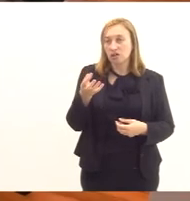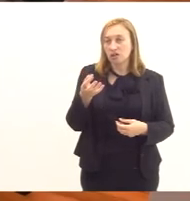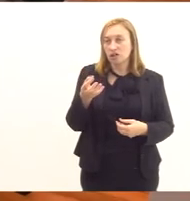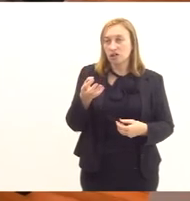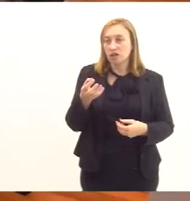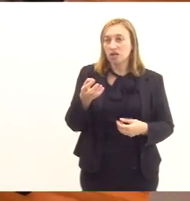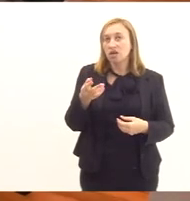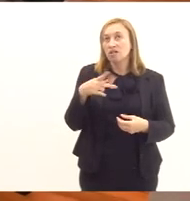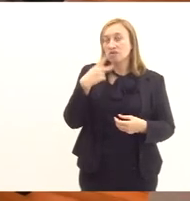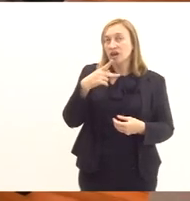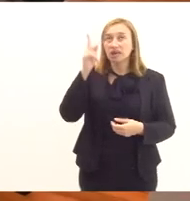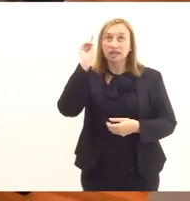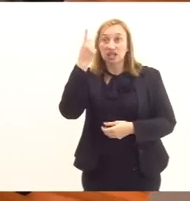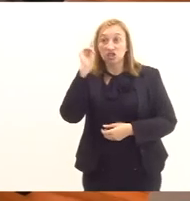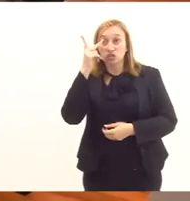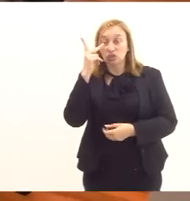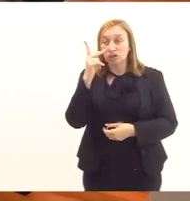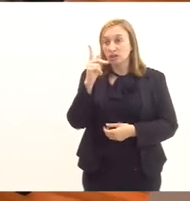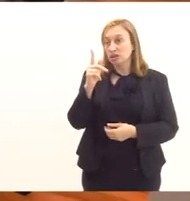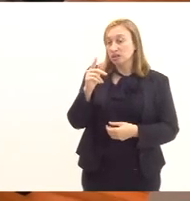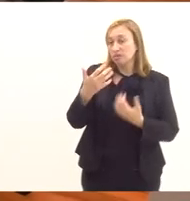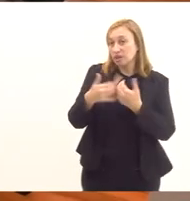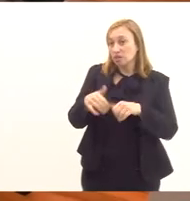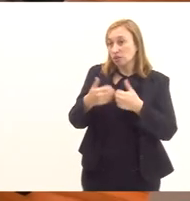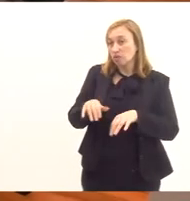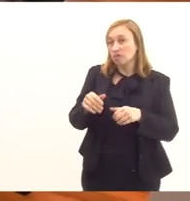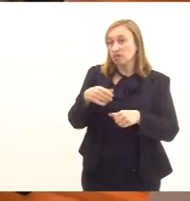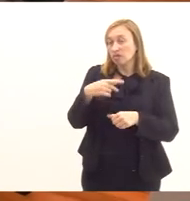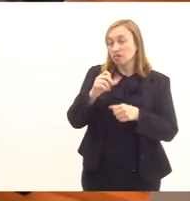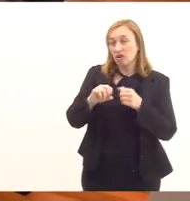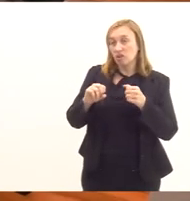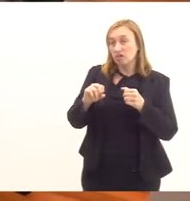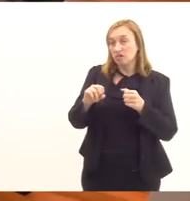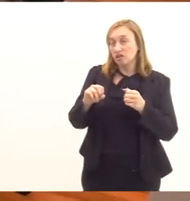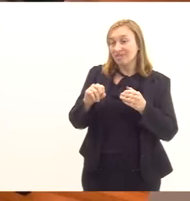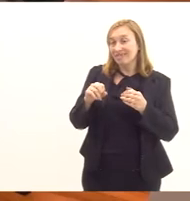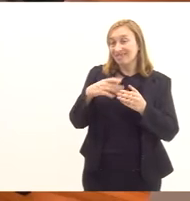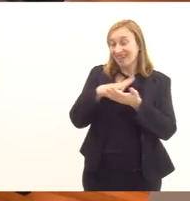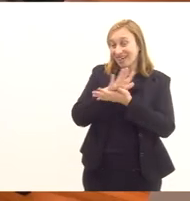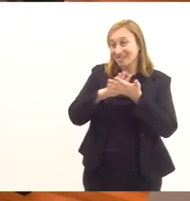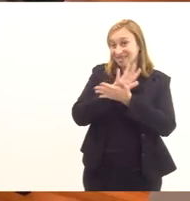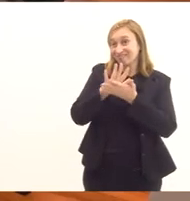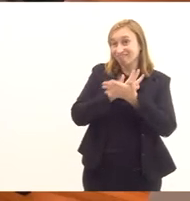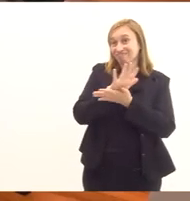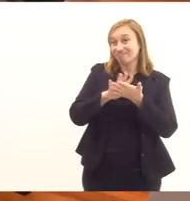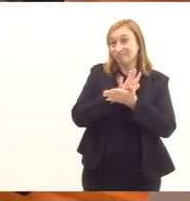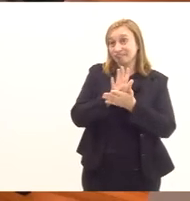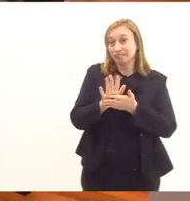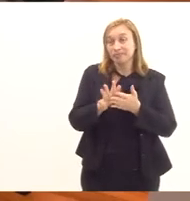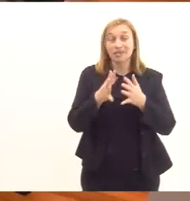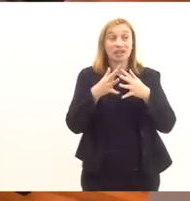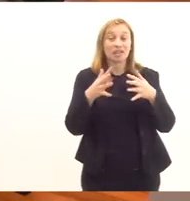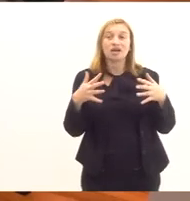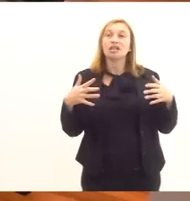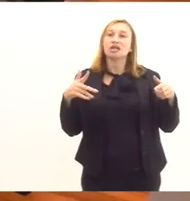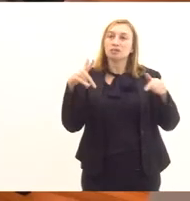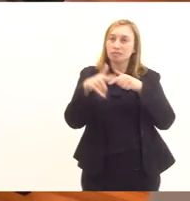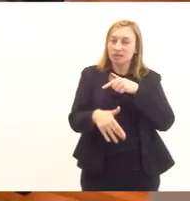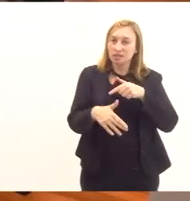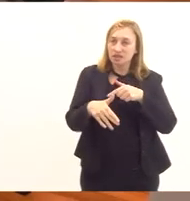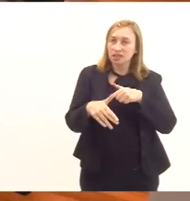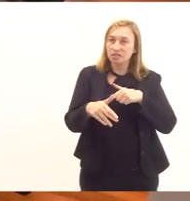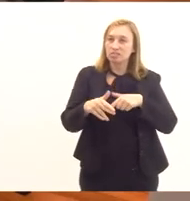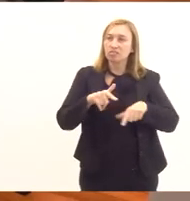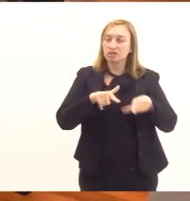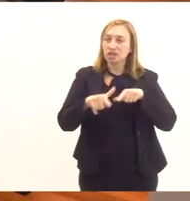contar sobre a história de Petrópolis não falou coisa com coisa ele acabou atrapalhando o andamento dos trabalhos